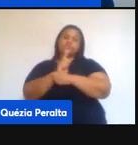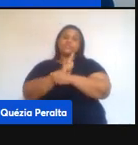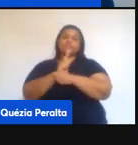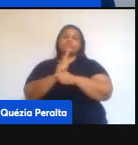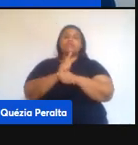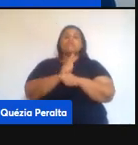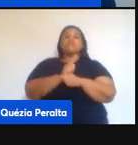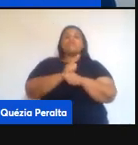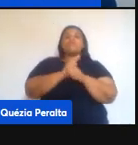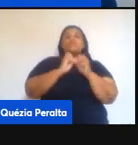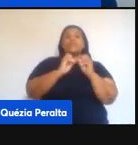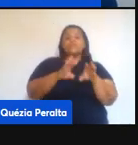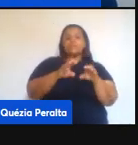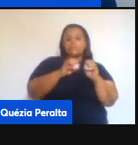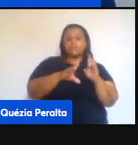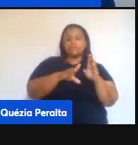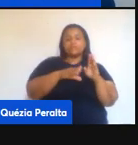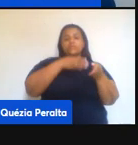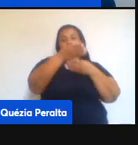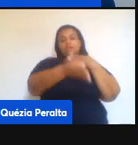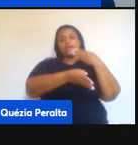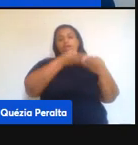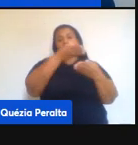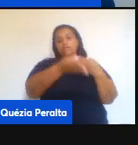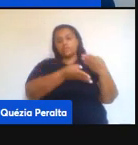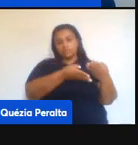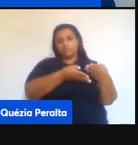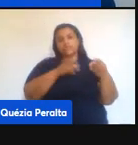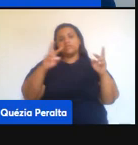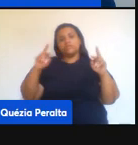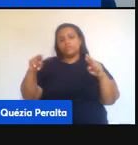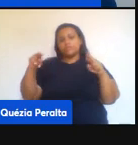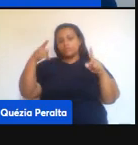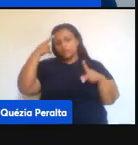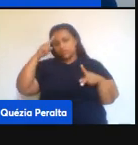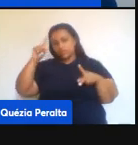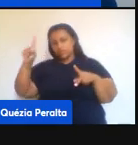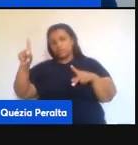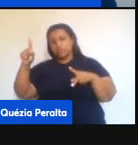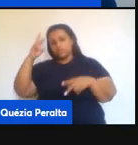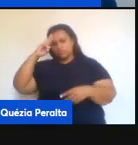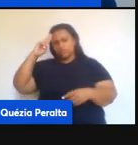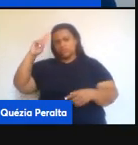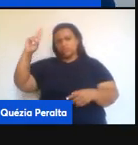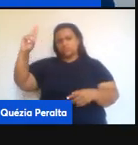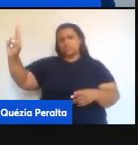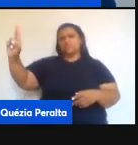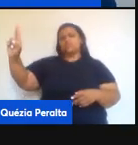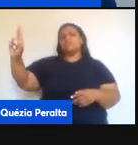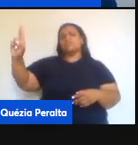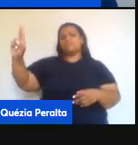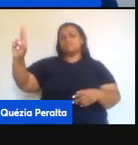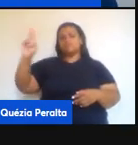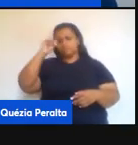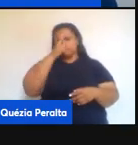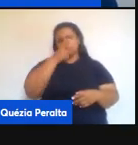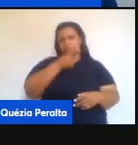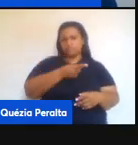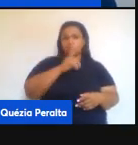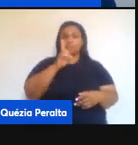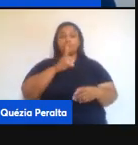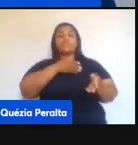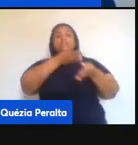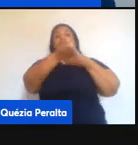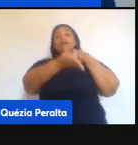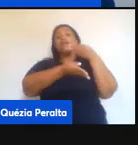da ideia de gerenciamento, né? Sabe aquela ideia de apagar incêndio todos os dias, que é o que a gente tem que fazer no cotidiano